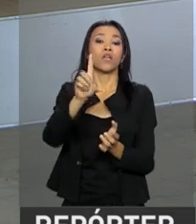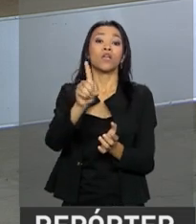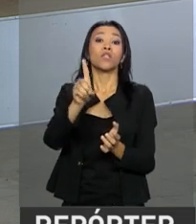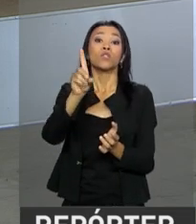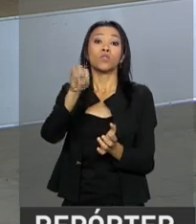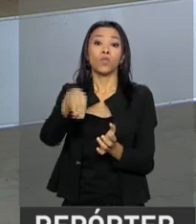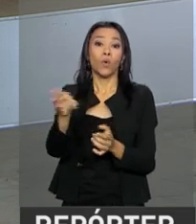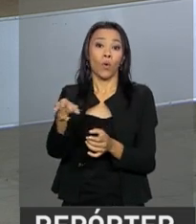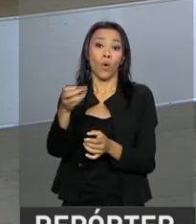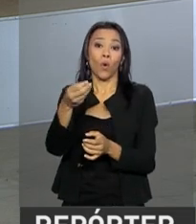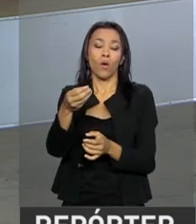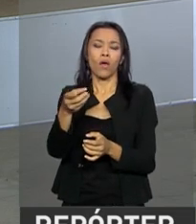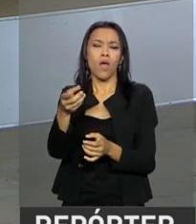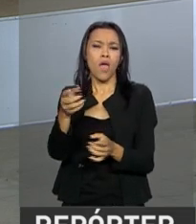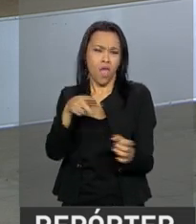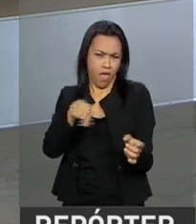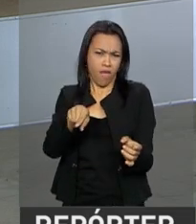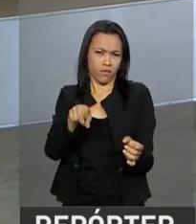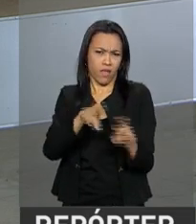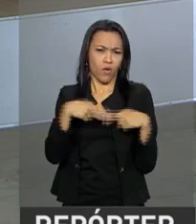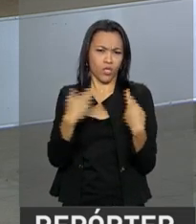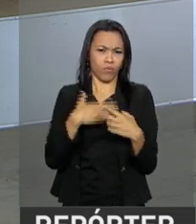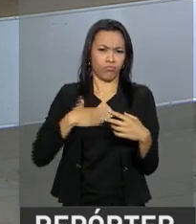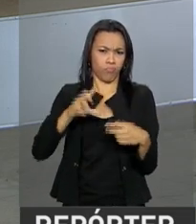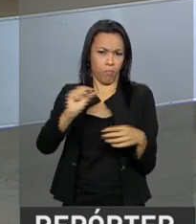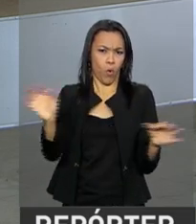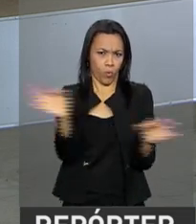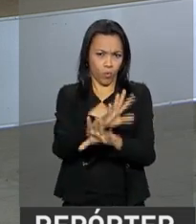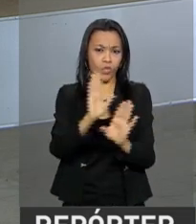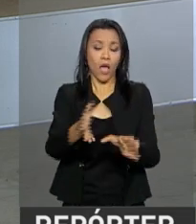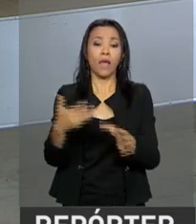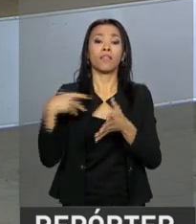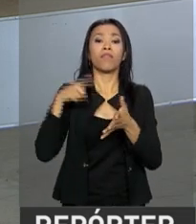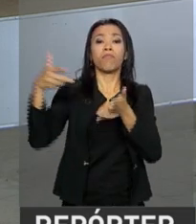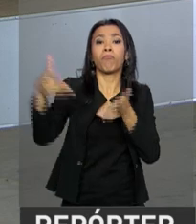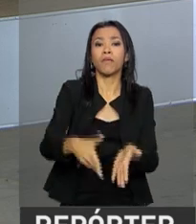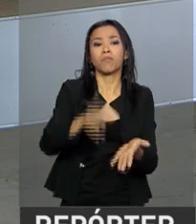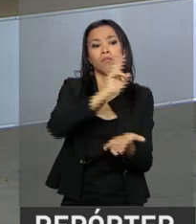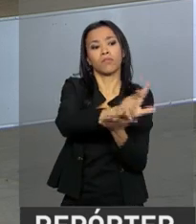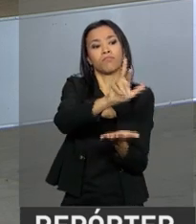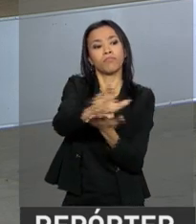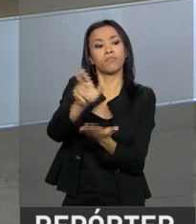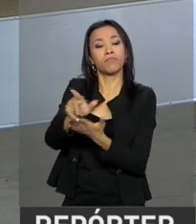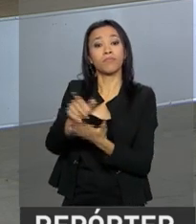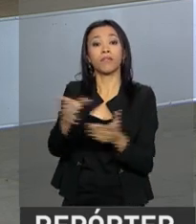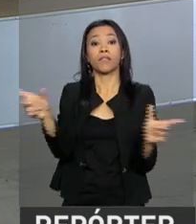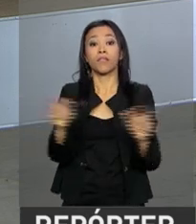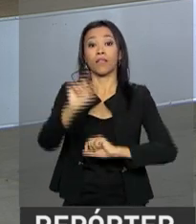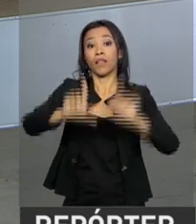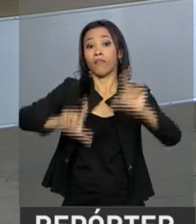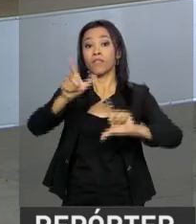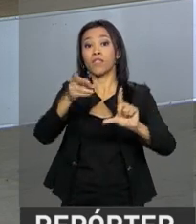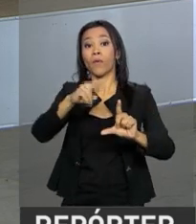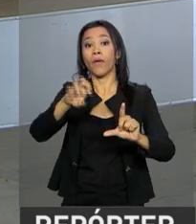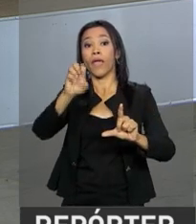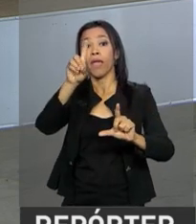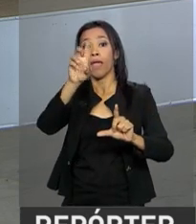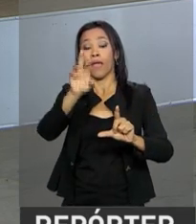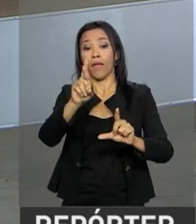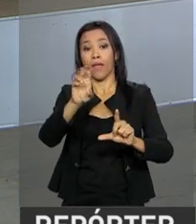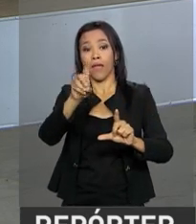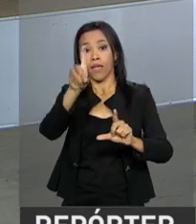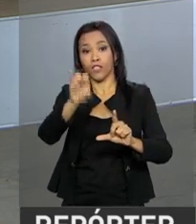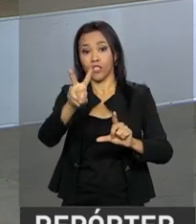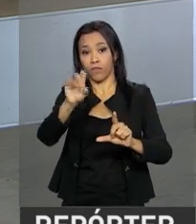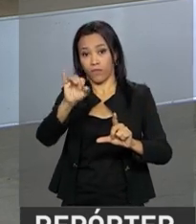Orani Tempesta. Essa reunião acabou agora há pouco e também contou com a participação de representantes da Rede Vida de televisão. À tarde, aqui no